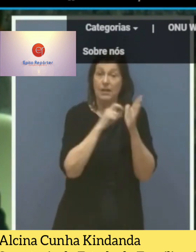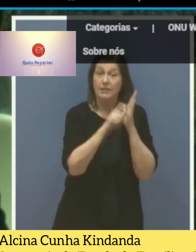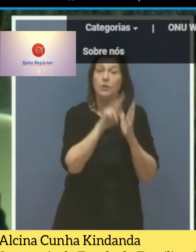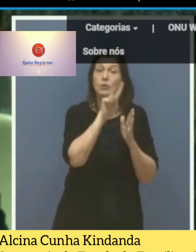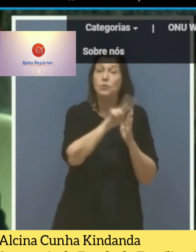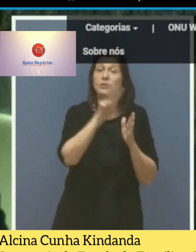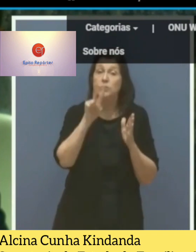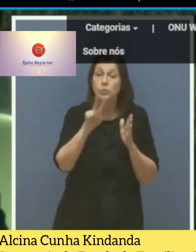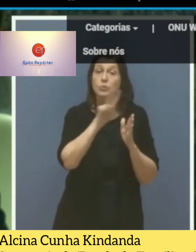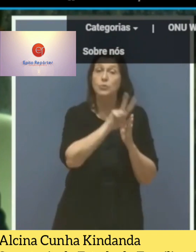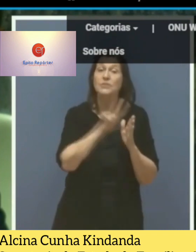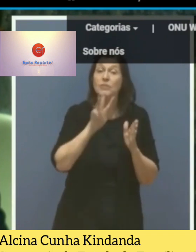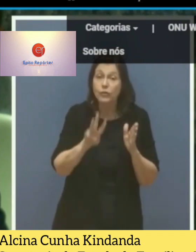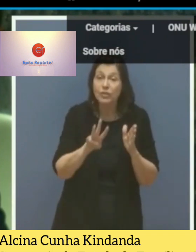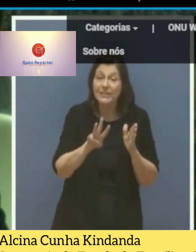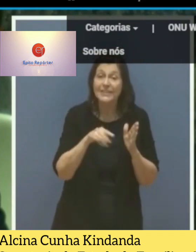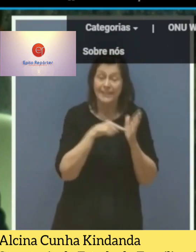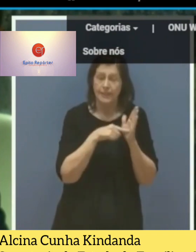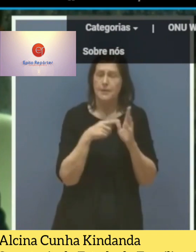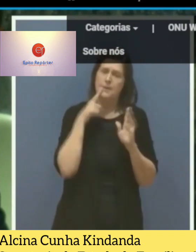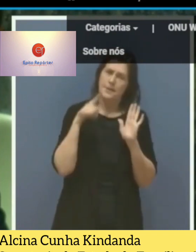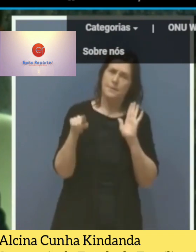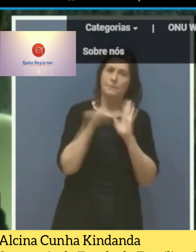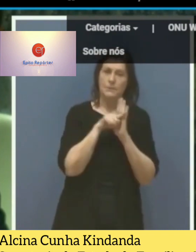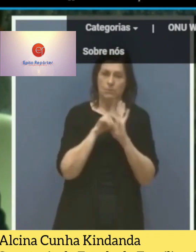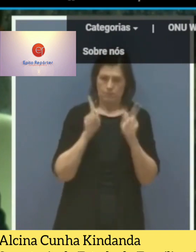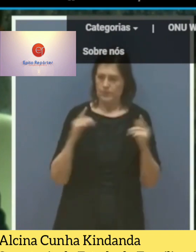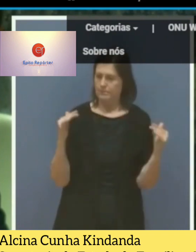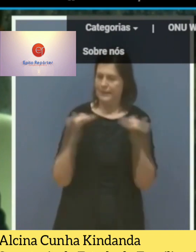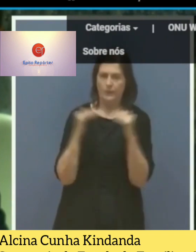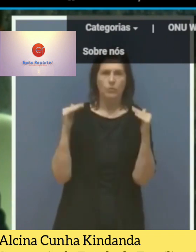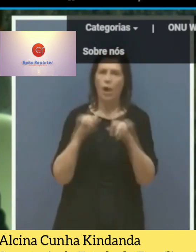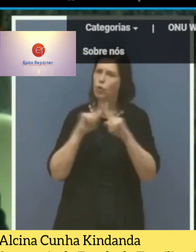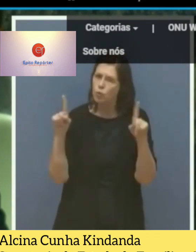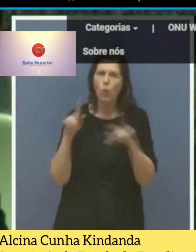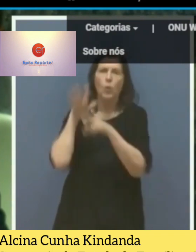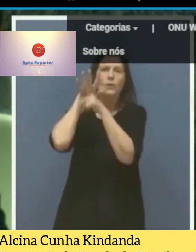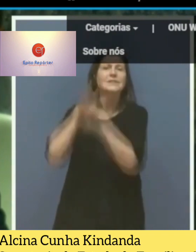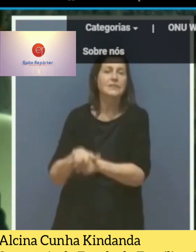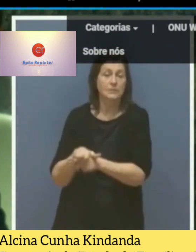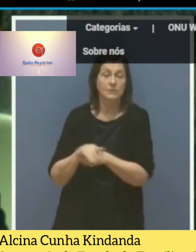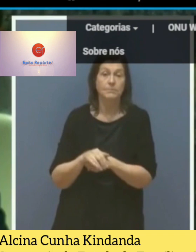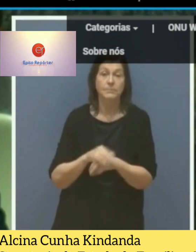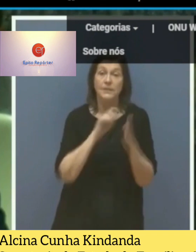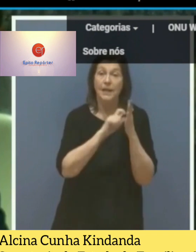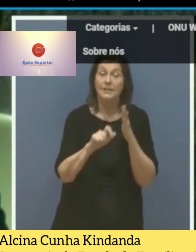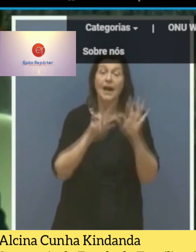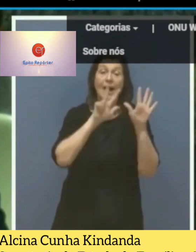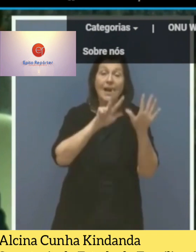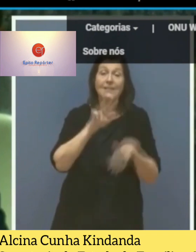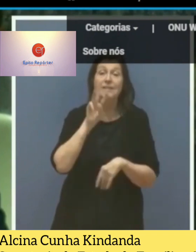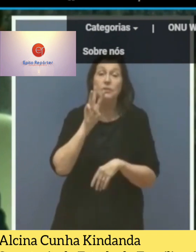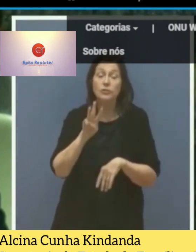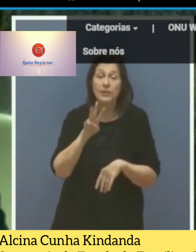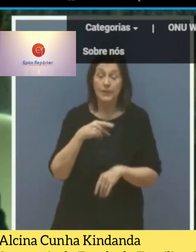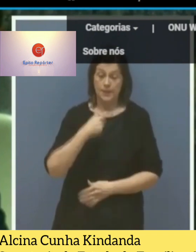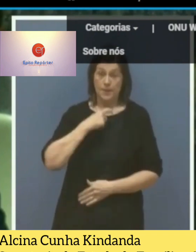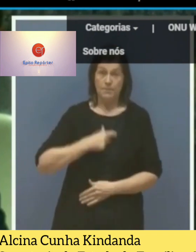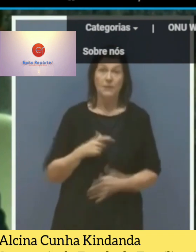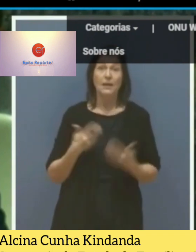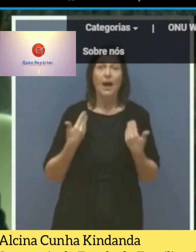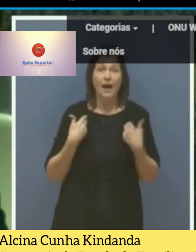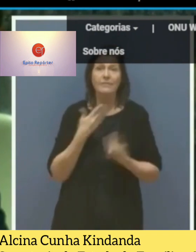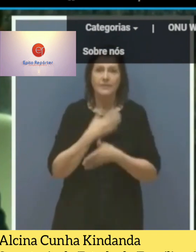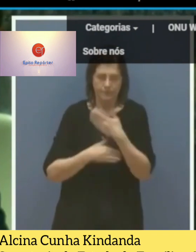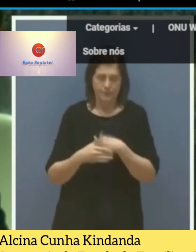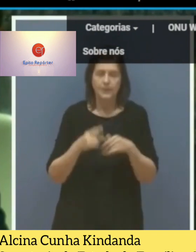23 sobre o princípio da igualdade e não discriminação Artigo 83 sobre as pessoas com deficiência o artigo 84